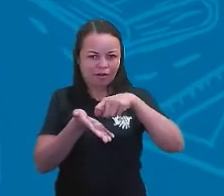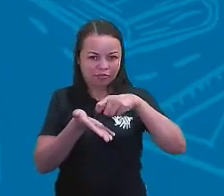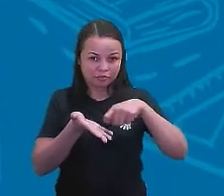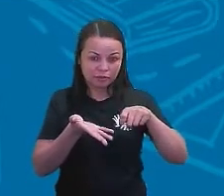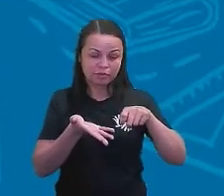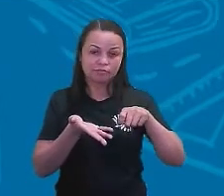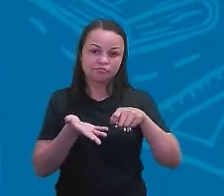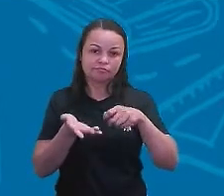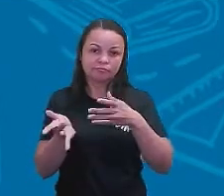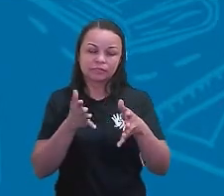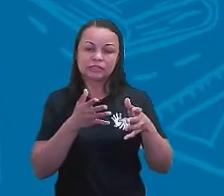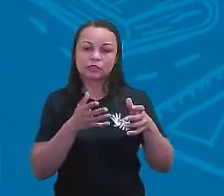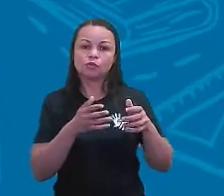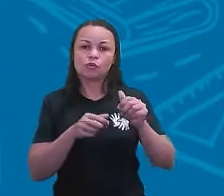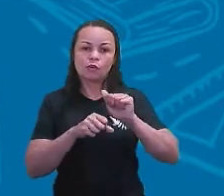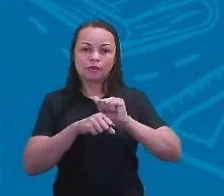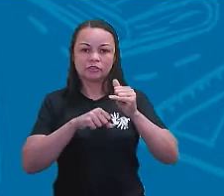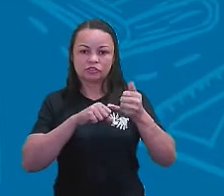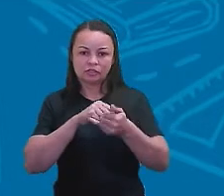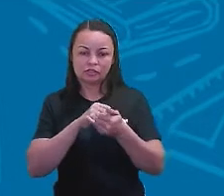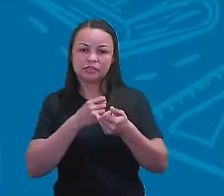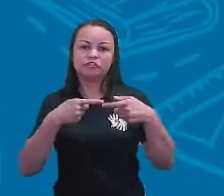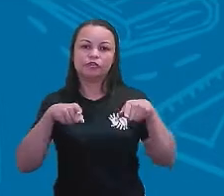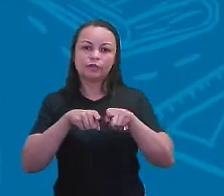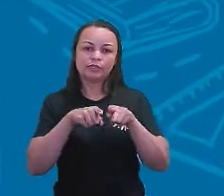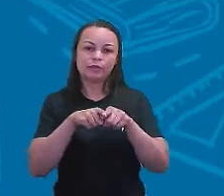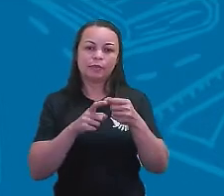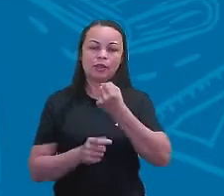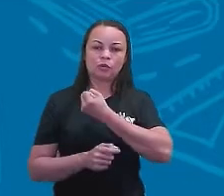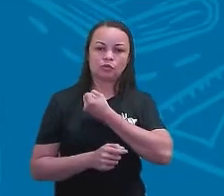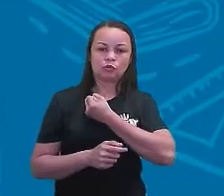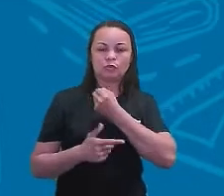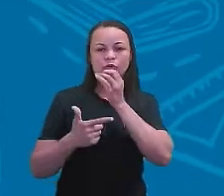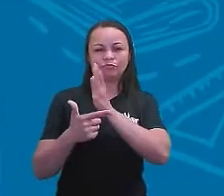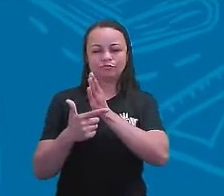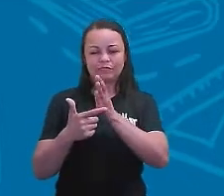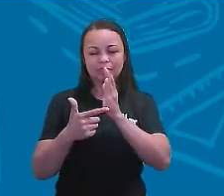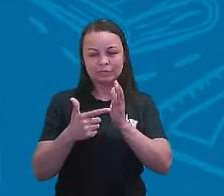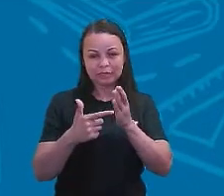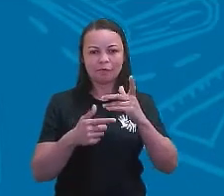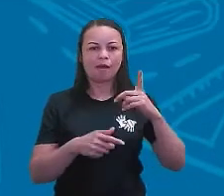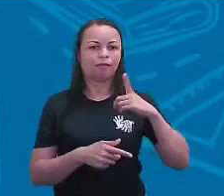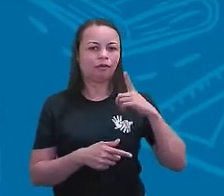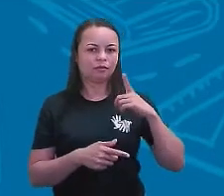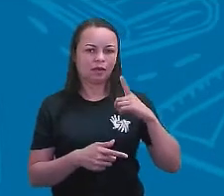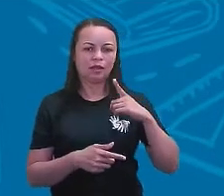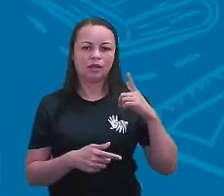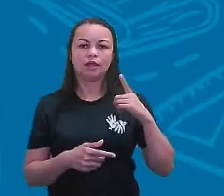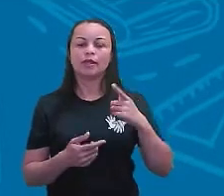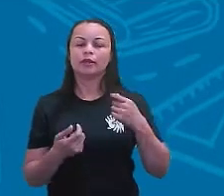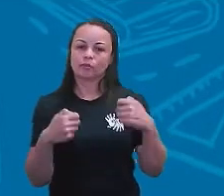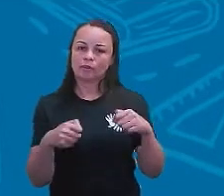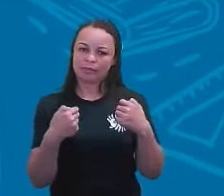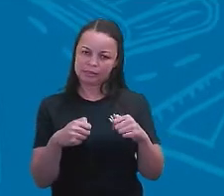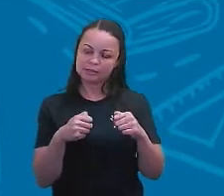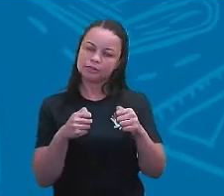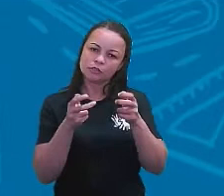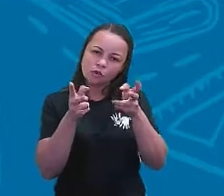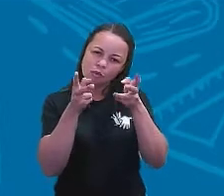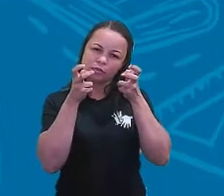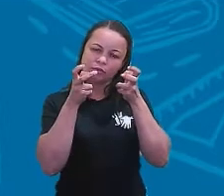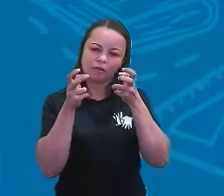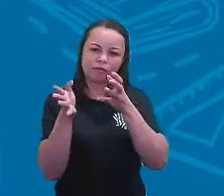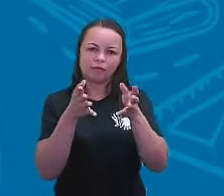do adjetivo e o número de sílabas que ele tem. Então, o grau de superioridade é um grau que a gente deve ficar bem ligadinho